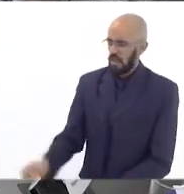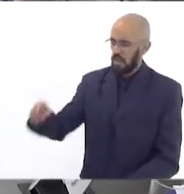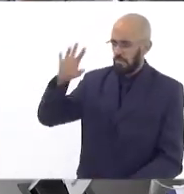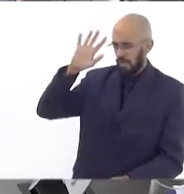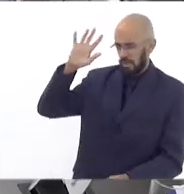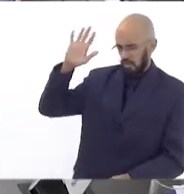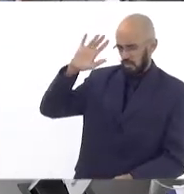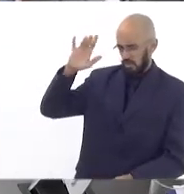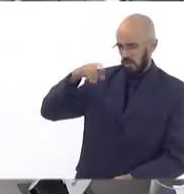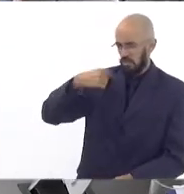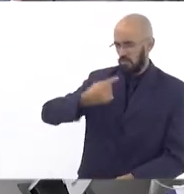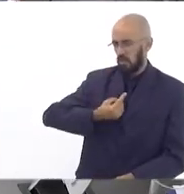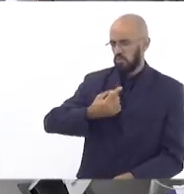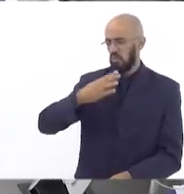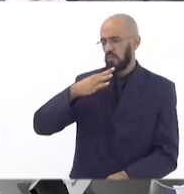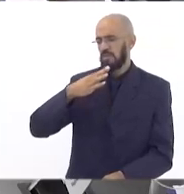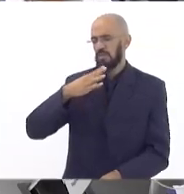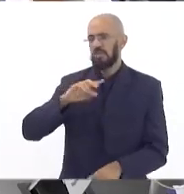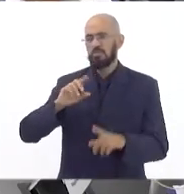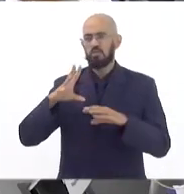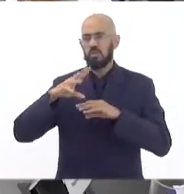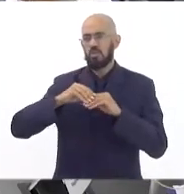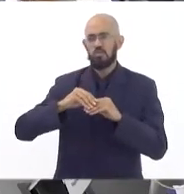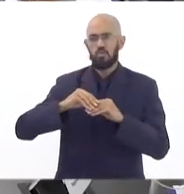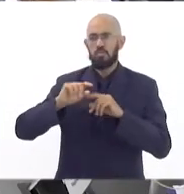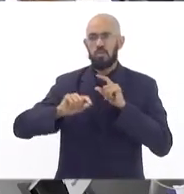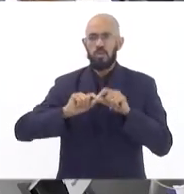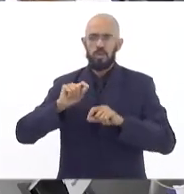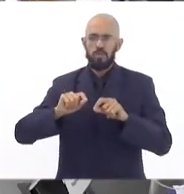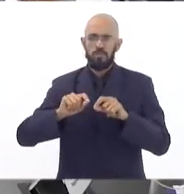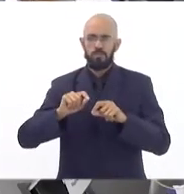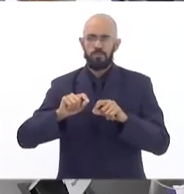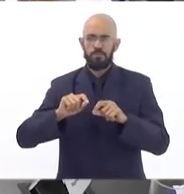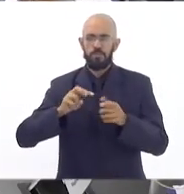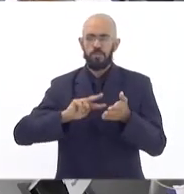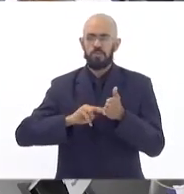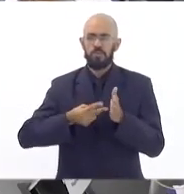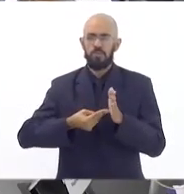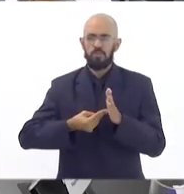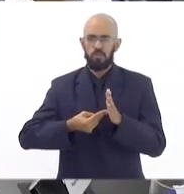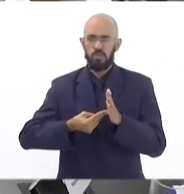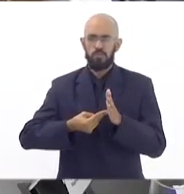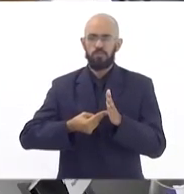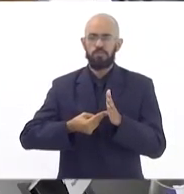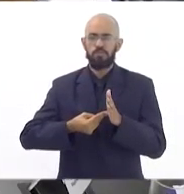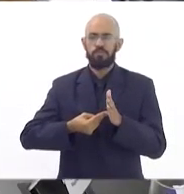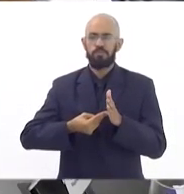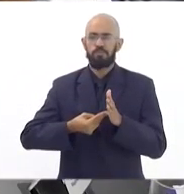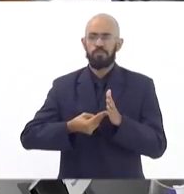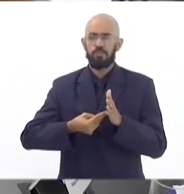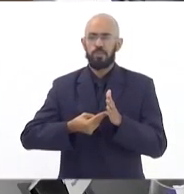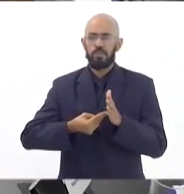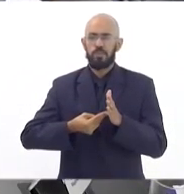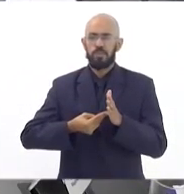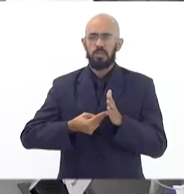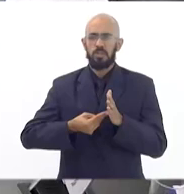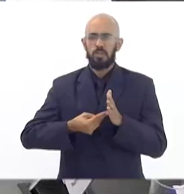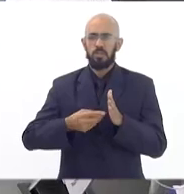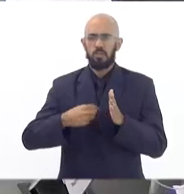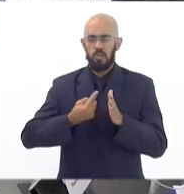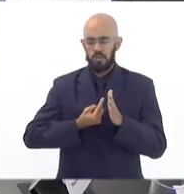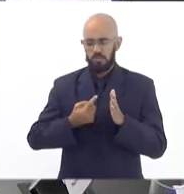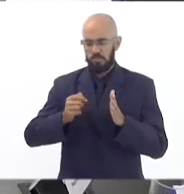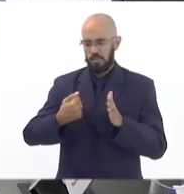bastante conhecida na em resumo ela quer dizer que a gente é tem que sempre que